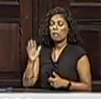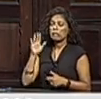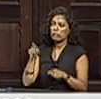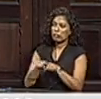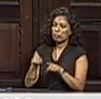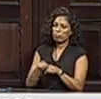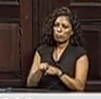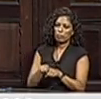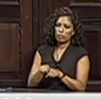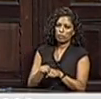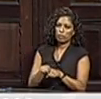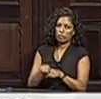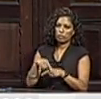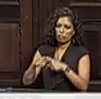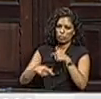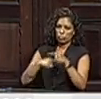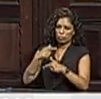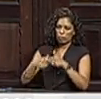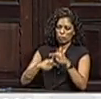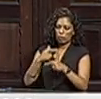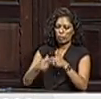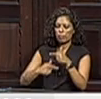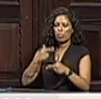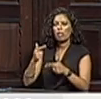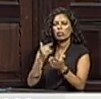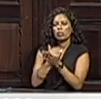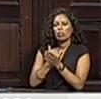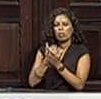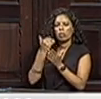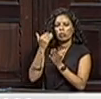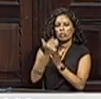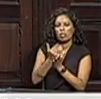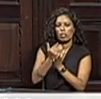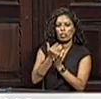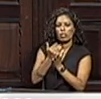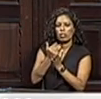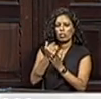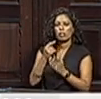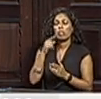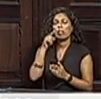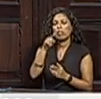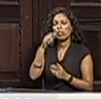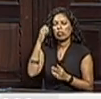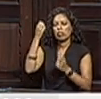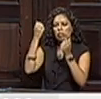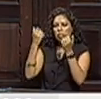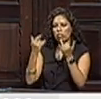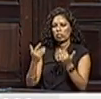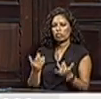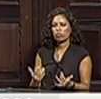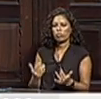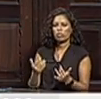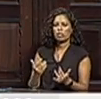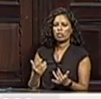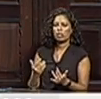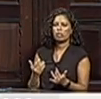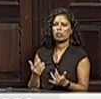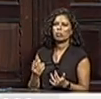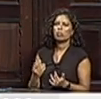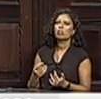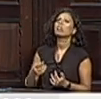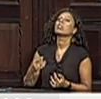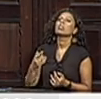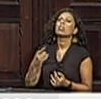Estado. Então, eu respeito o deputado e vou manter o meu voto de coerência, ressaltando o avanço que nós